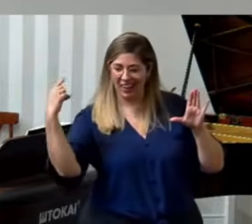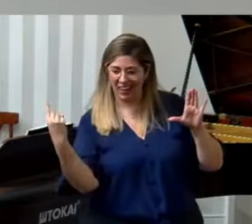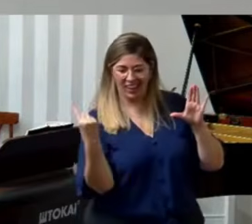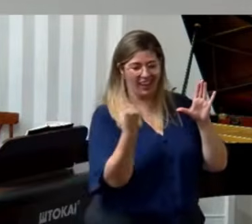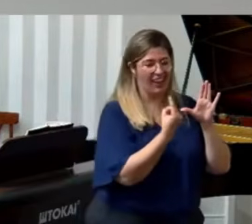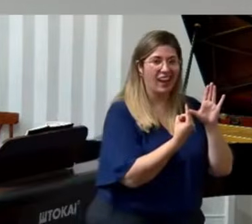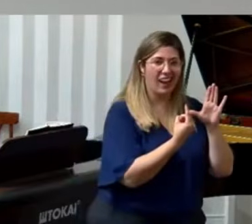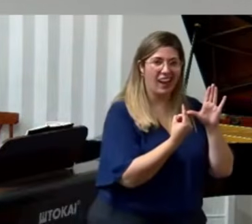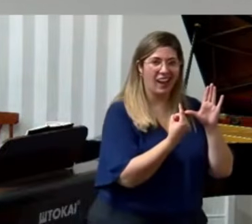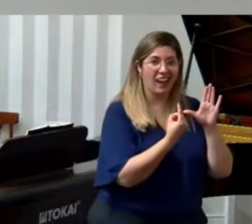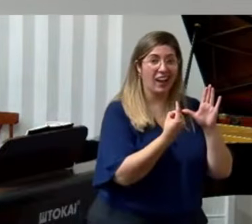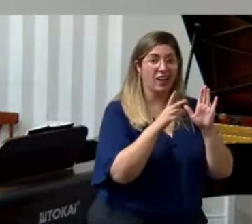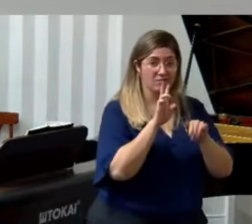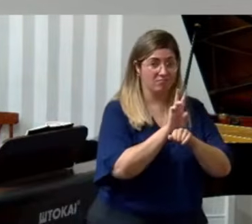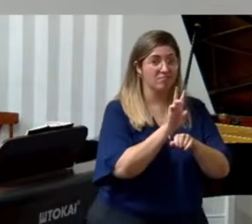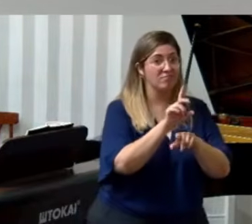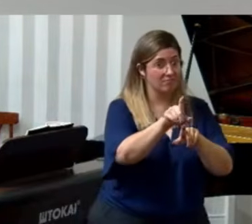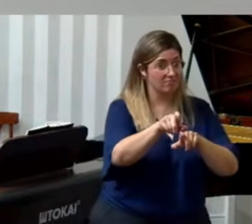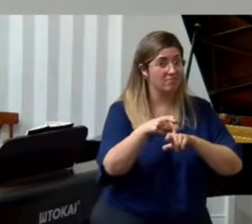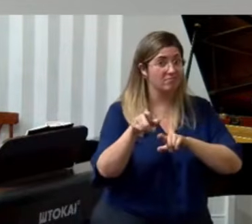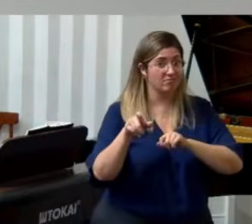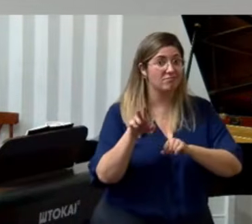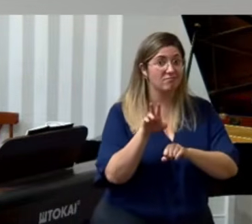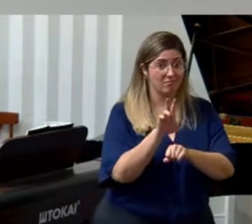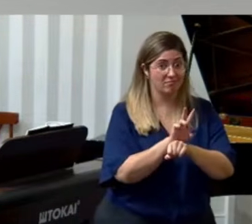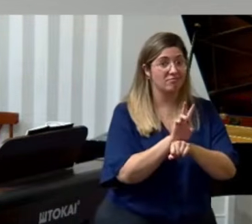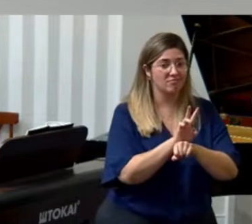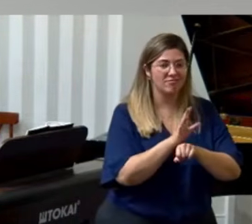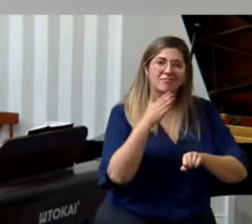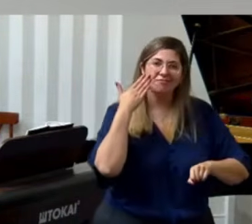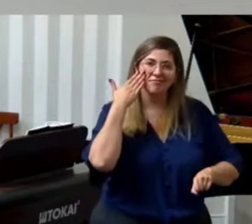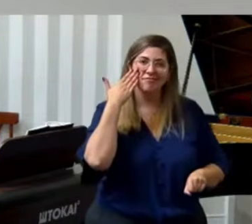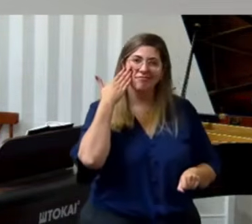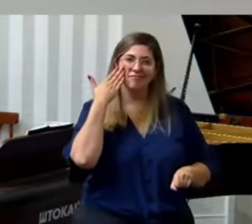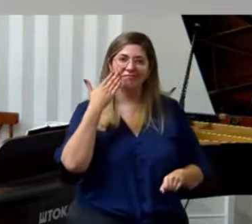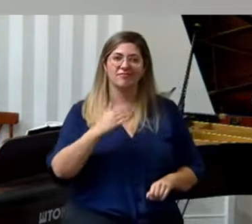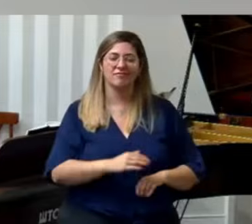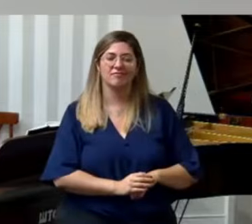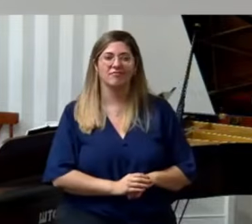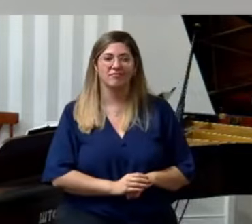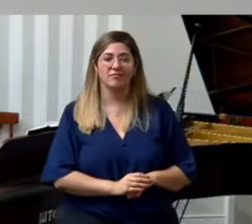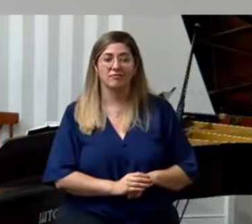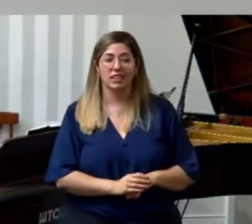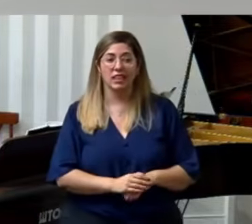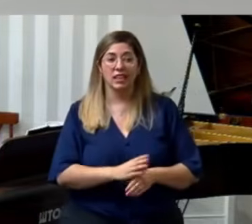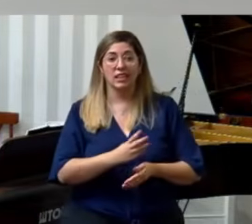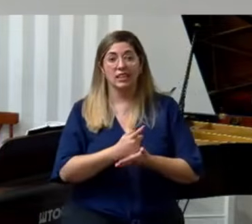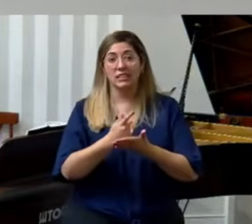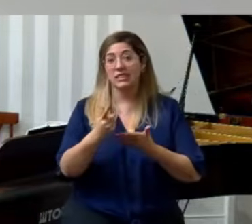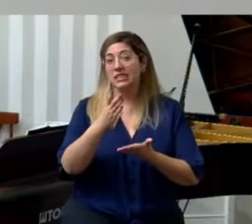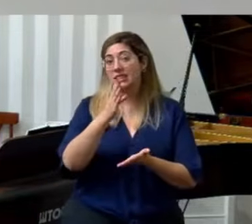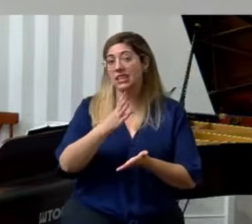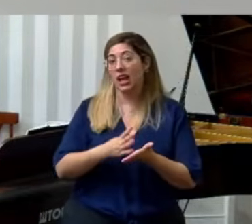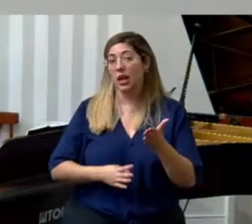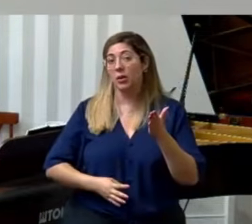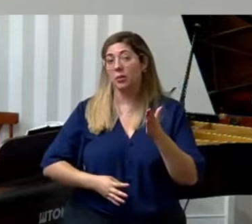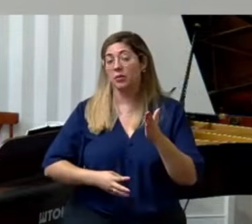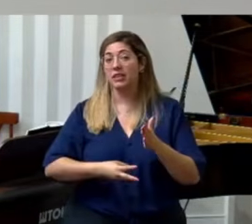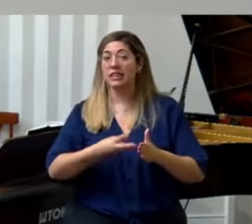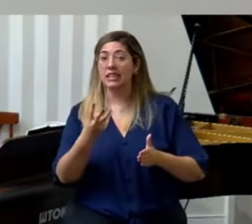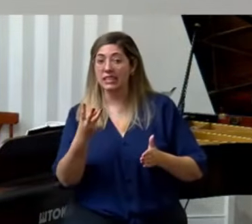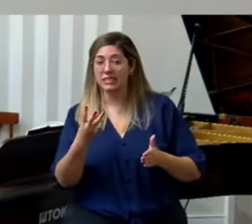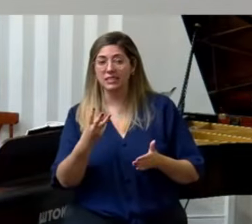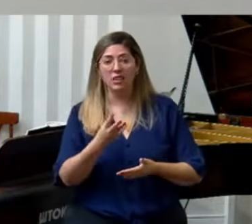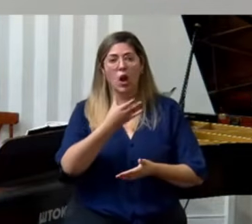que cultivasse e guardasse o Jardim do Éden. O que nós encontramos em Gênesis capítulo 3, versículo 23. É o